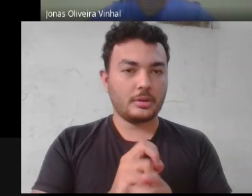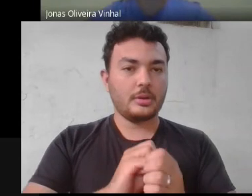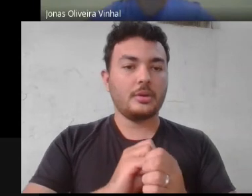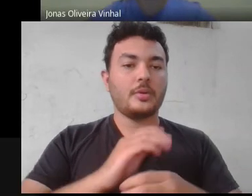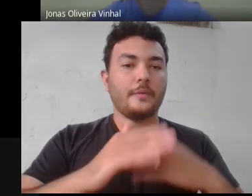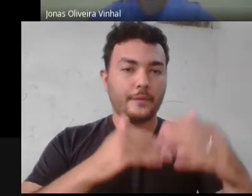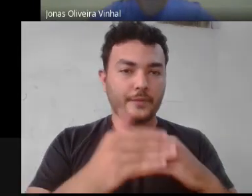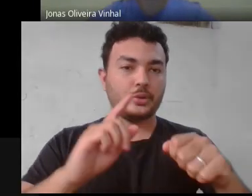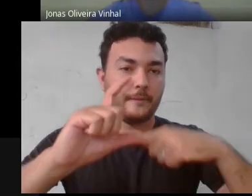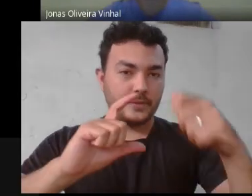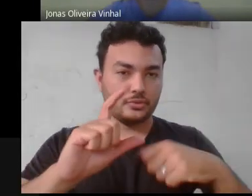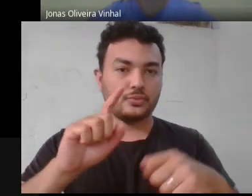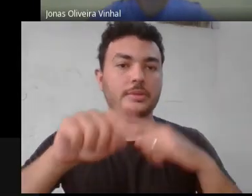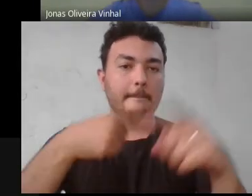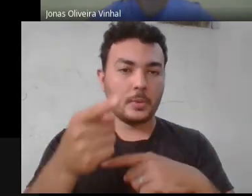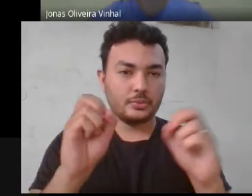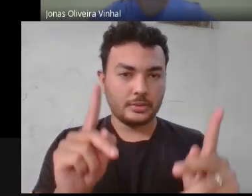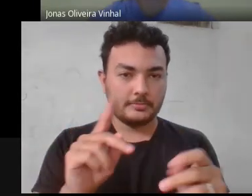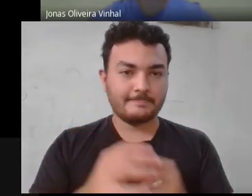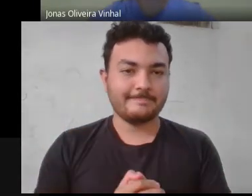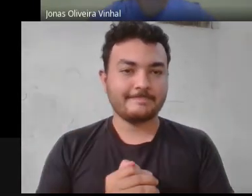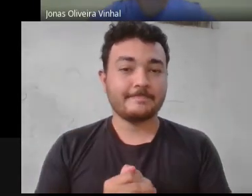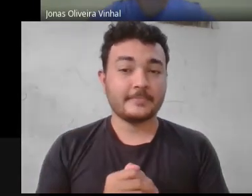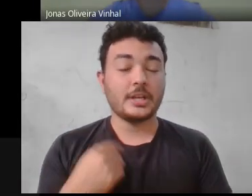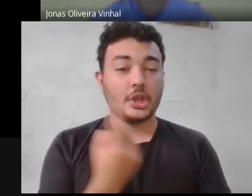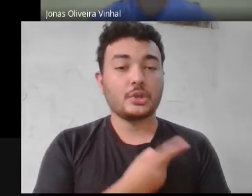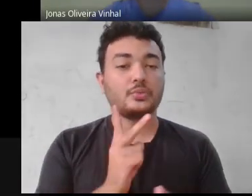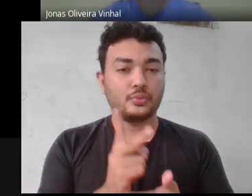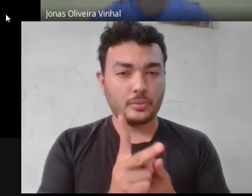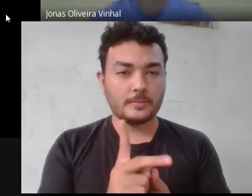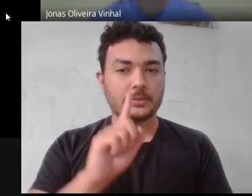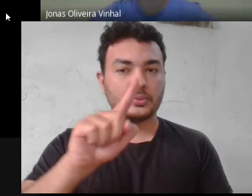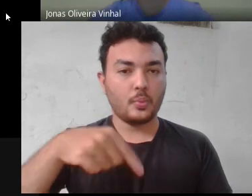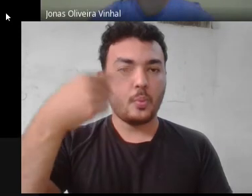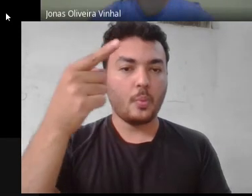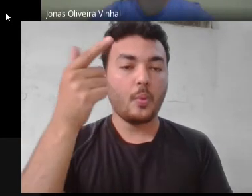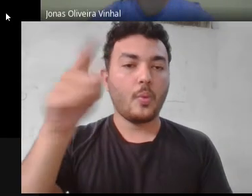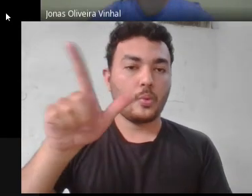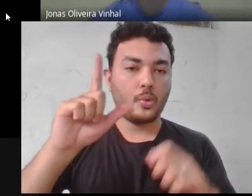TLV no vídeo em sequência, tá ok? A gente vem continuando a abordagem